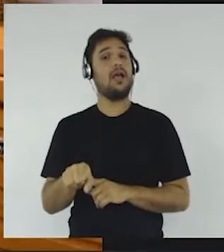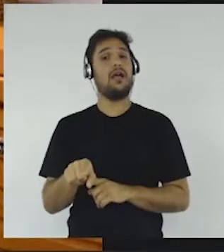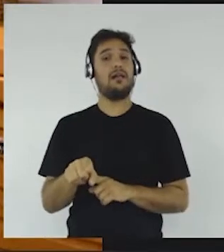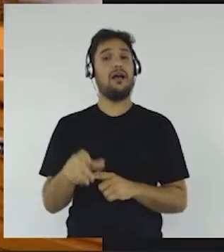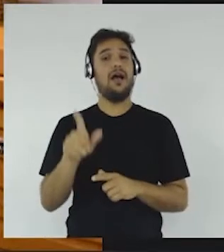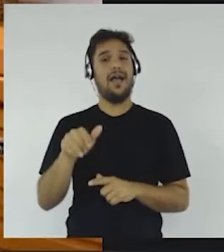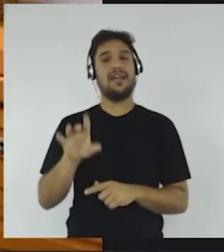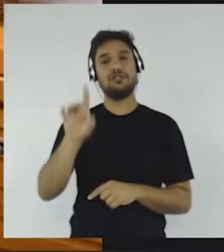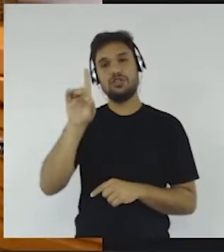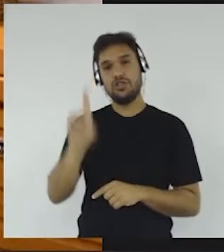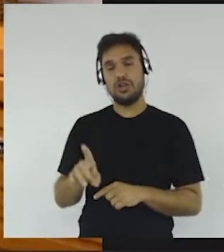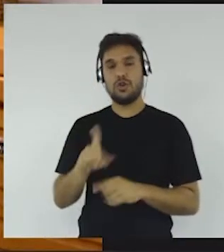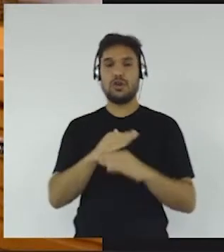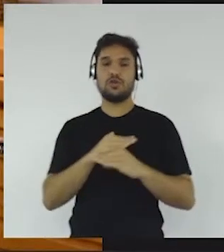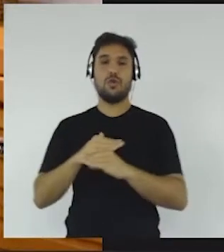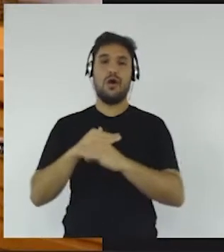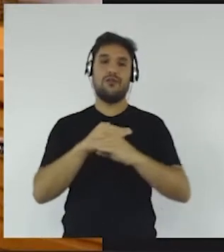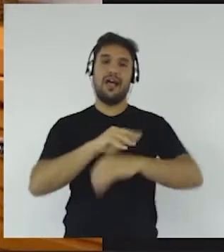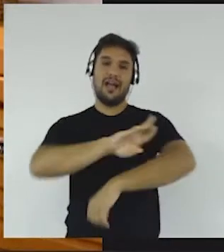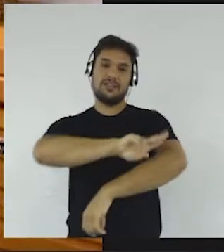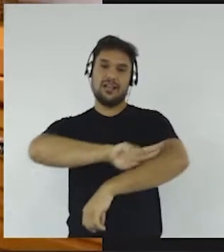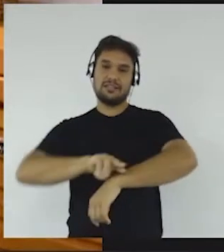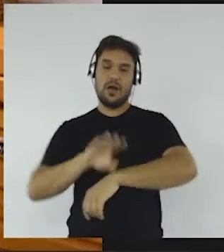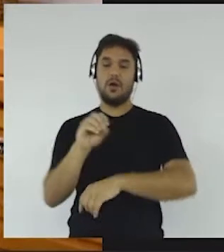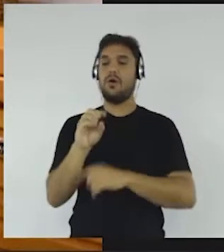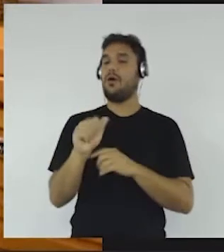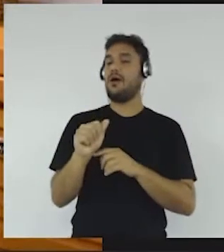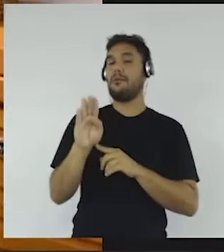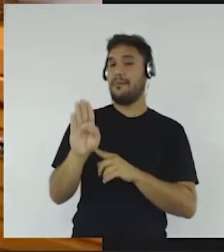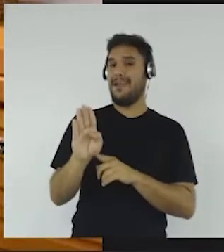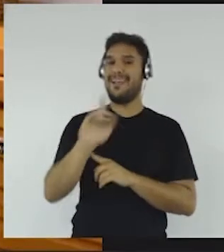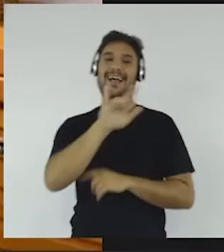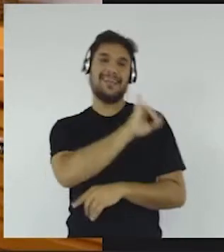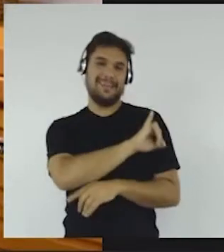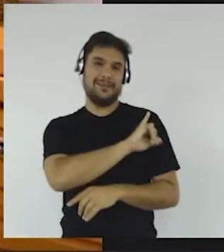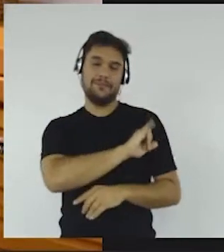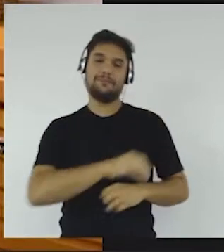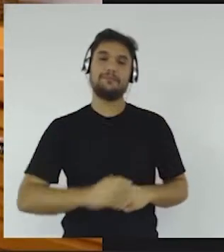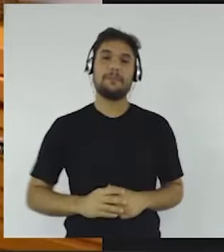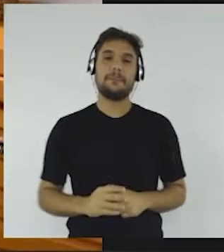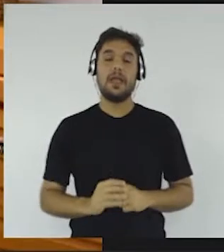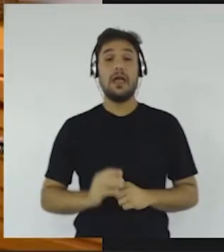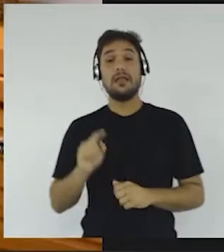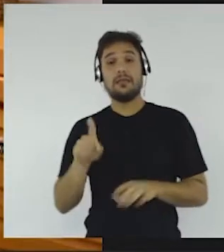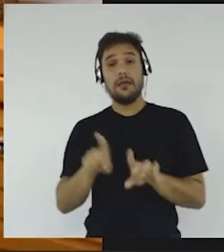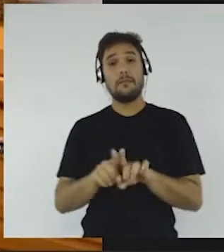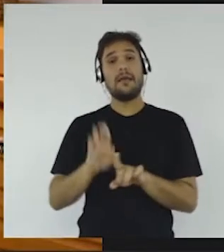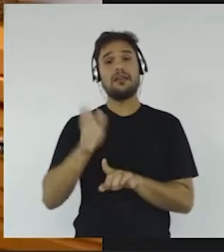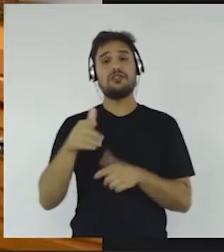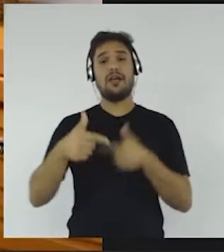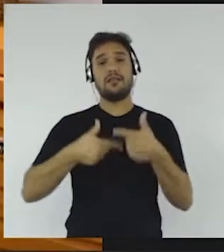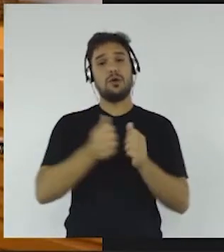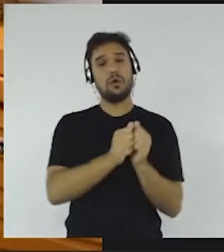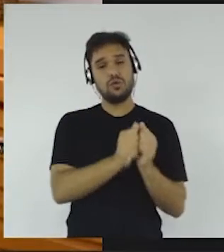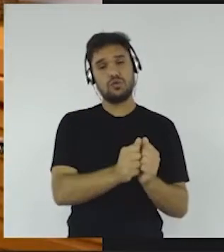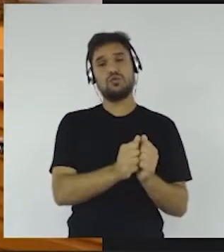a diretora de Igualdade Racial da OAB do Rio de Janeiro, que foi colega de